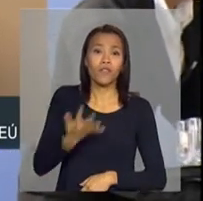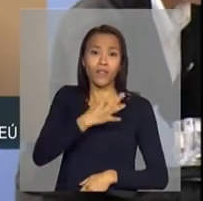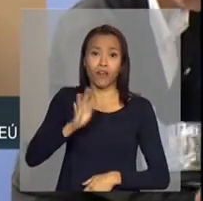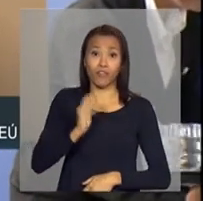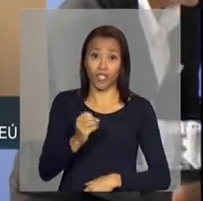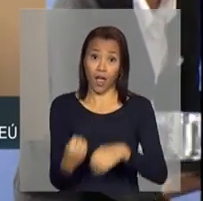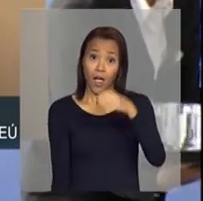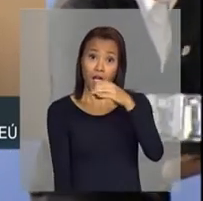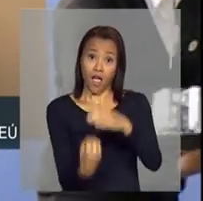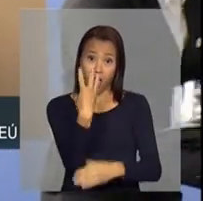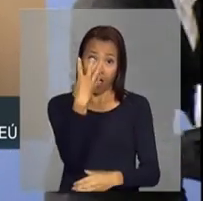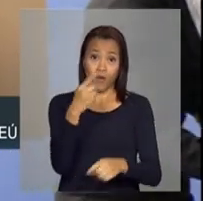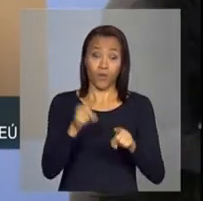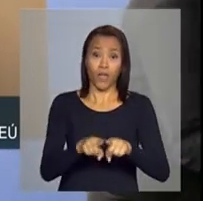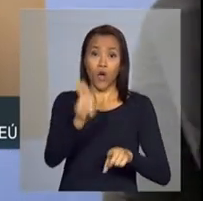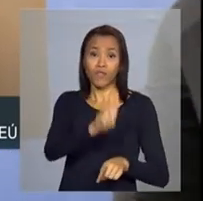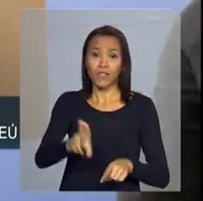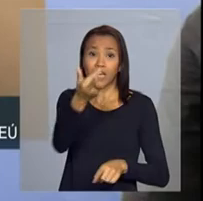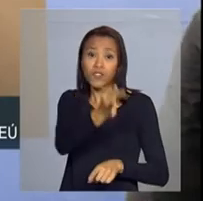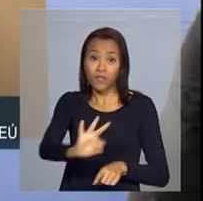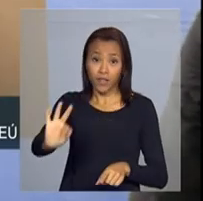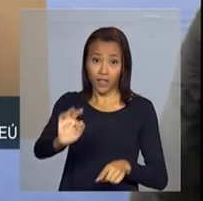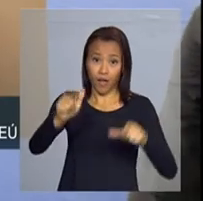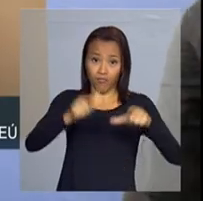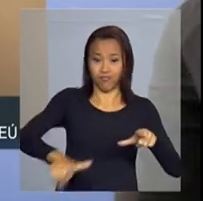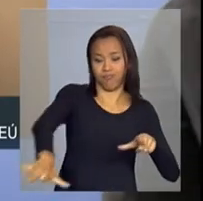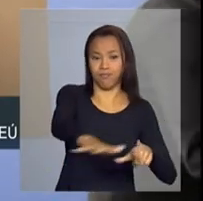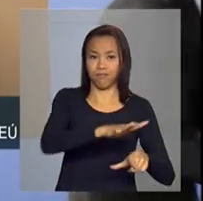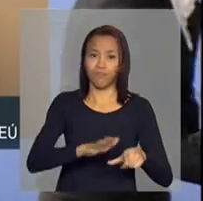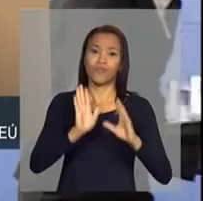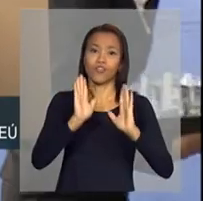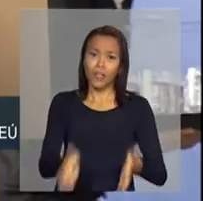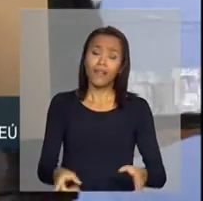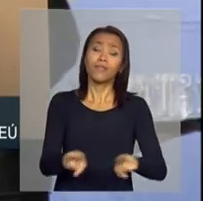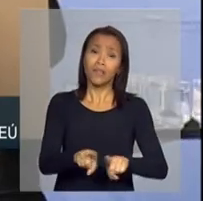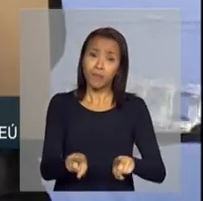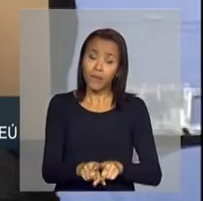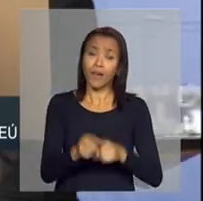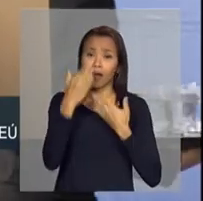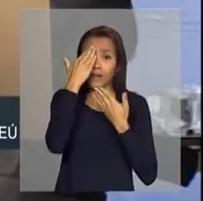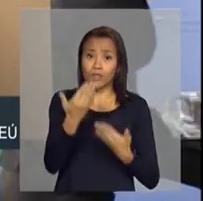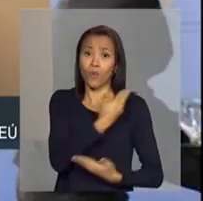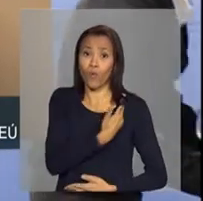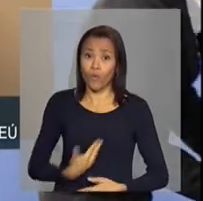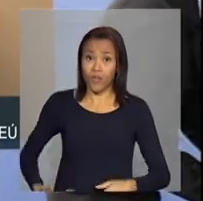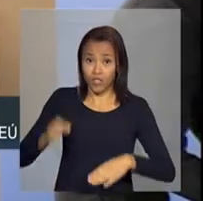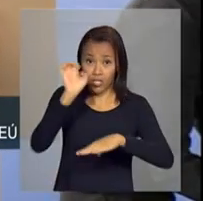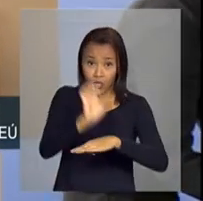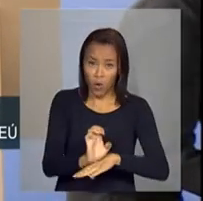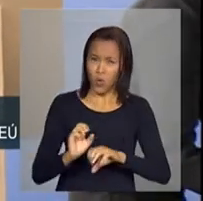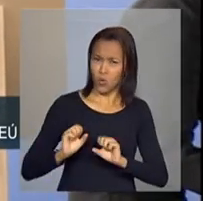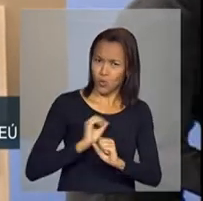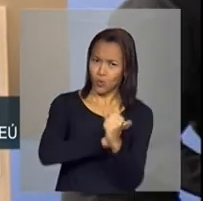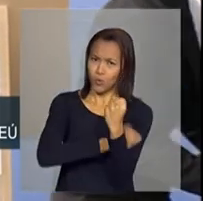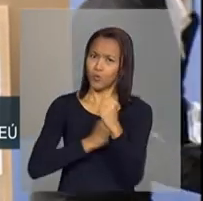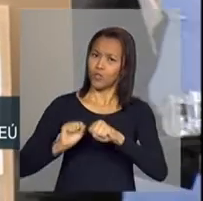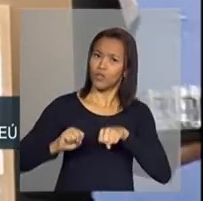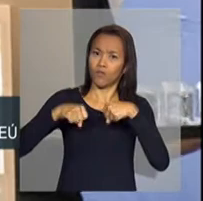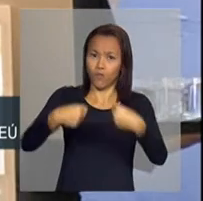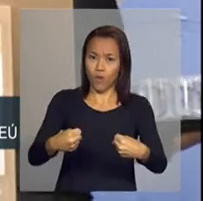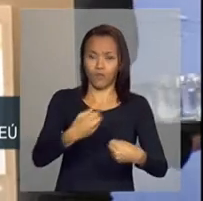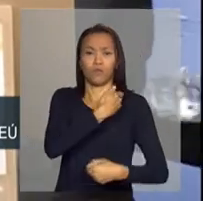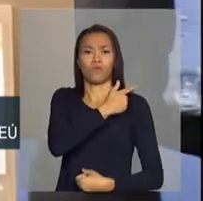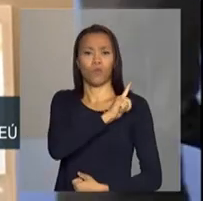campus da Universidade Federal Rural em nosso município e ao governo estadual, através dos esforços do nosso governador Eduardo